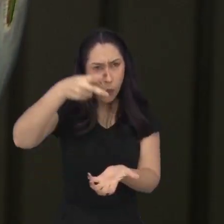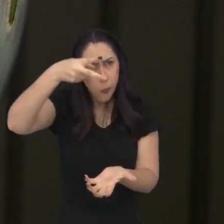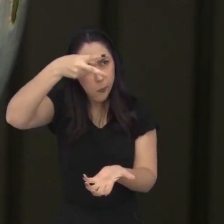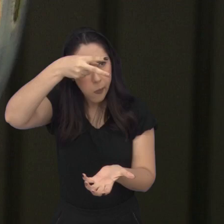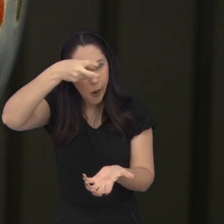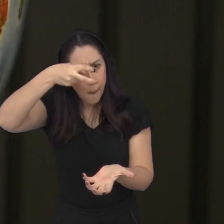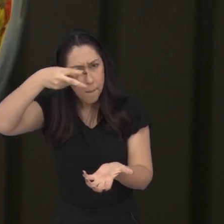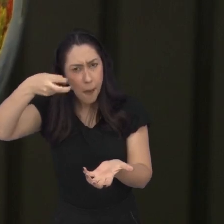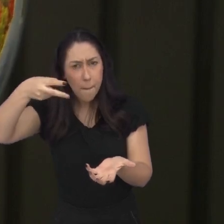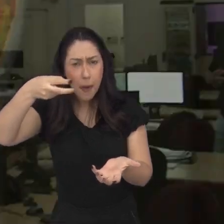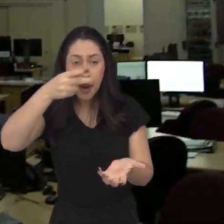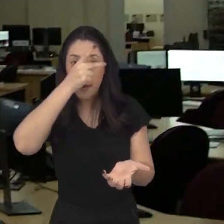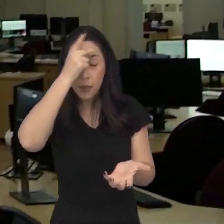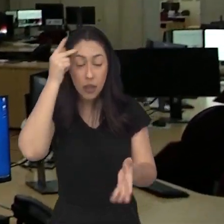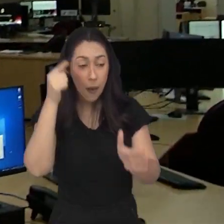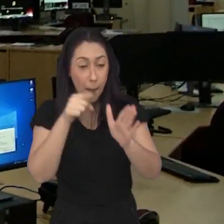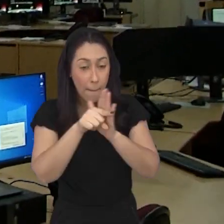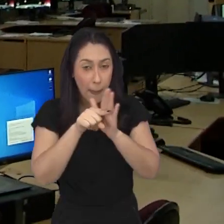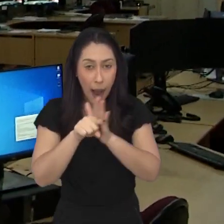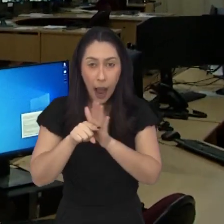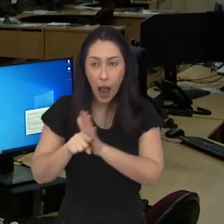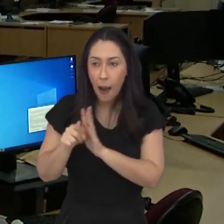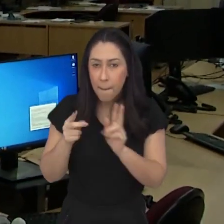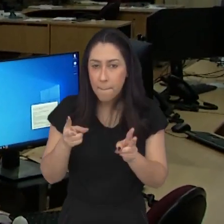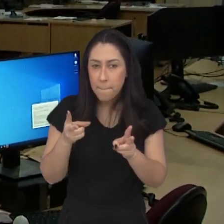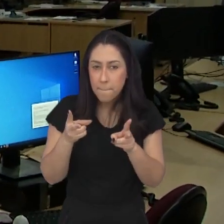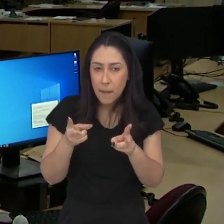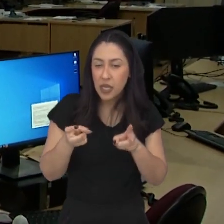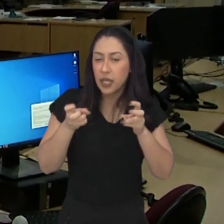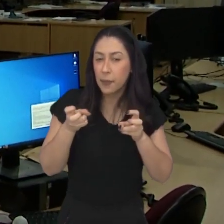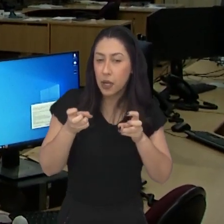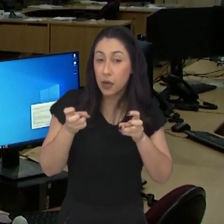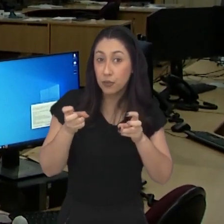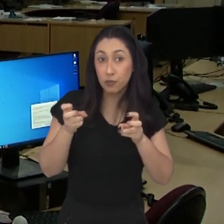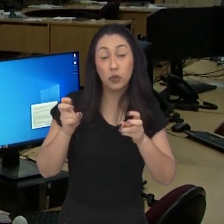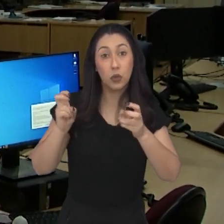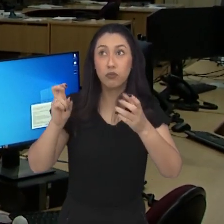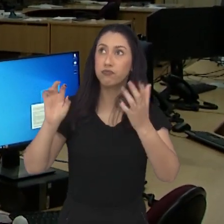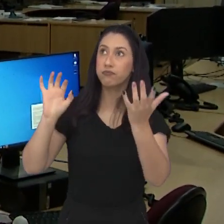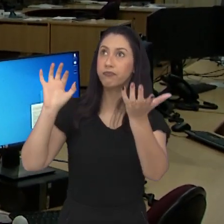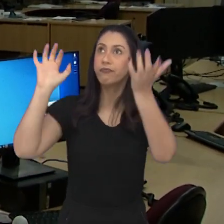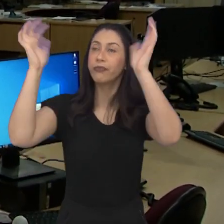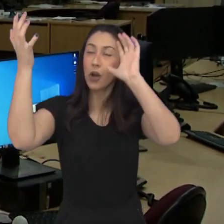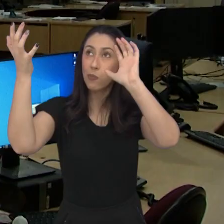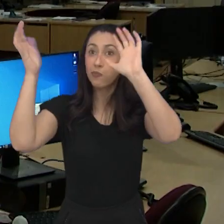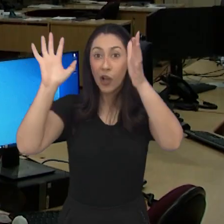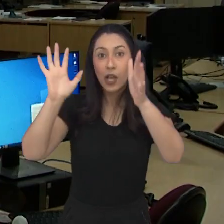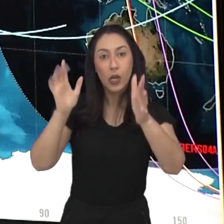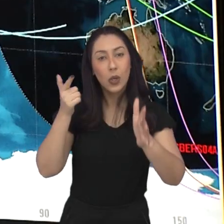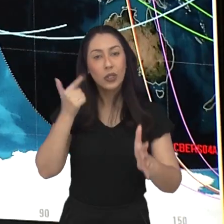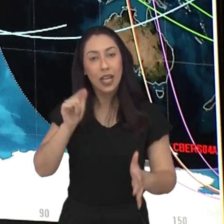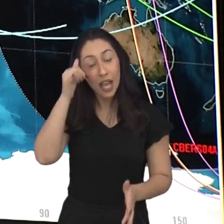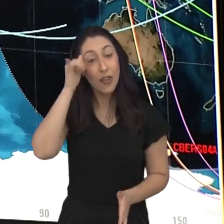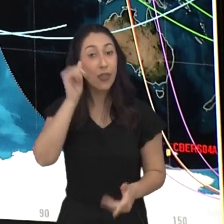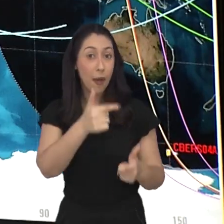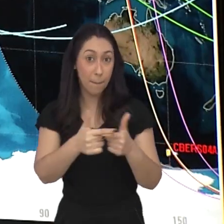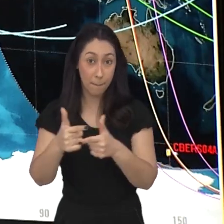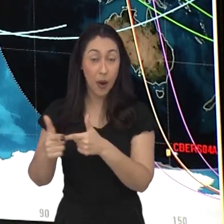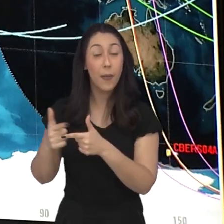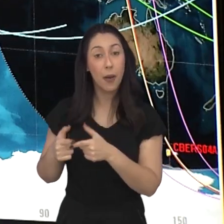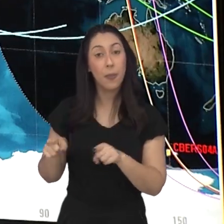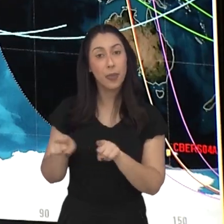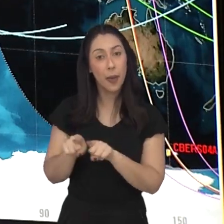a partir do espaço, pesquisadores conseguem prever condições para antecipar eventos climáticos. E essa é uma